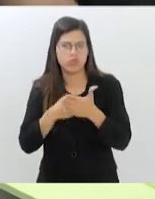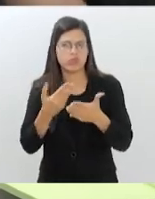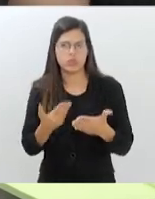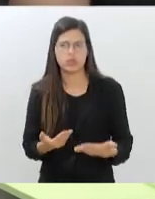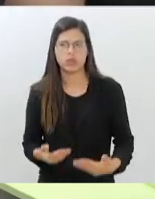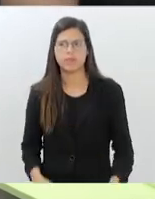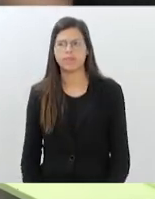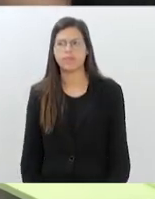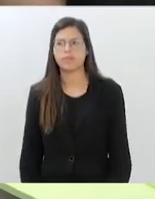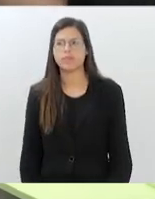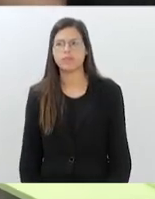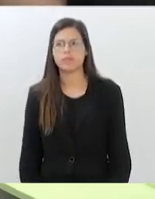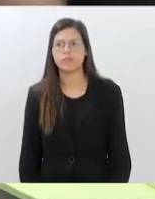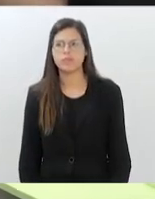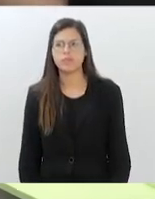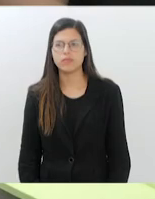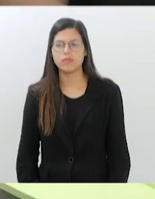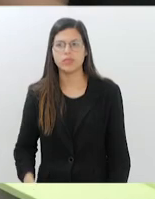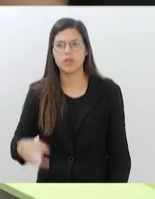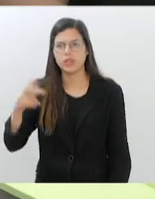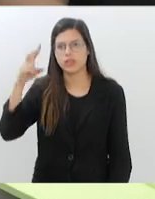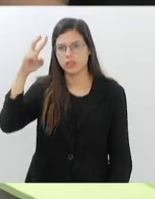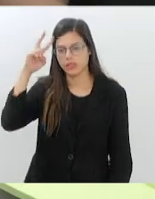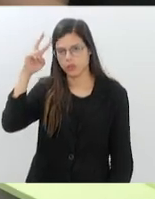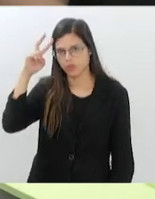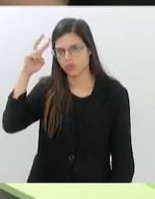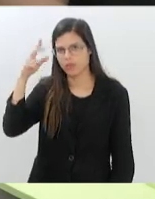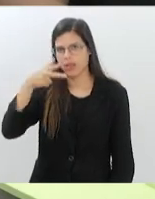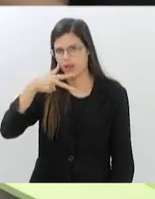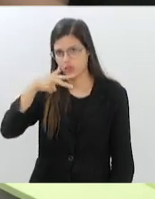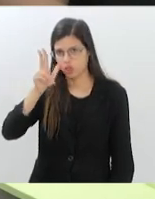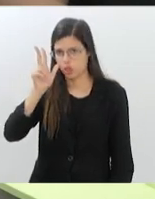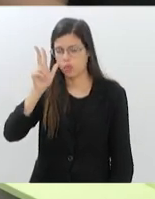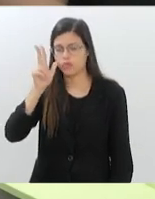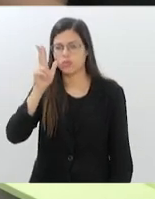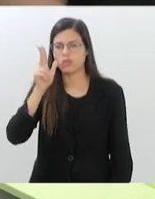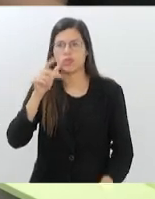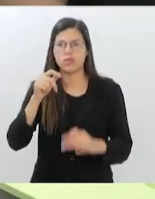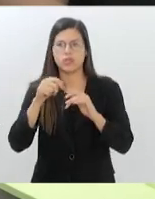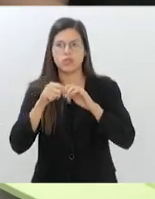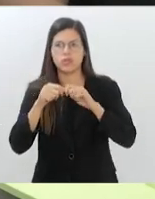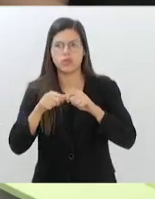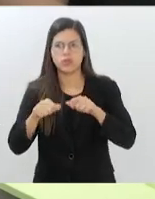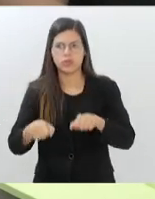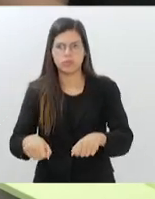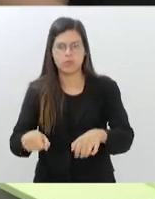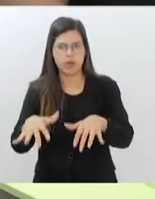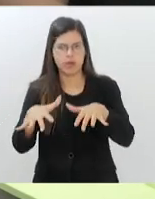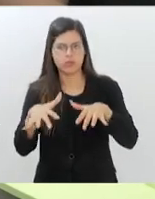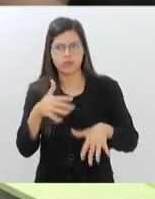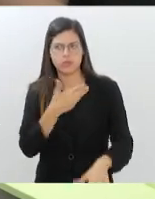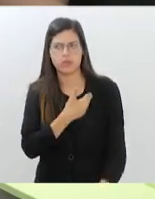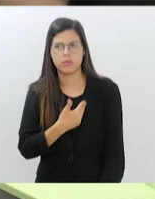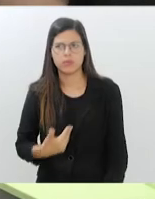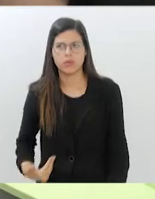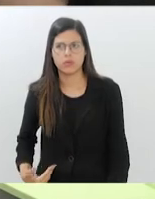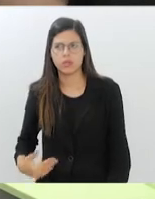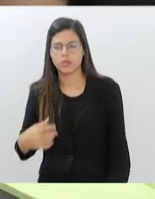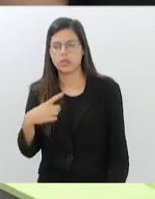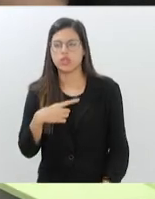eh nessa segunda-feira portanto anteontem a gente fez uma audiência pública que tinha dois